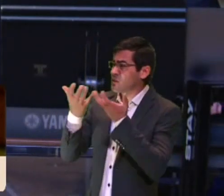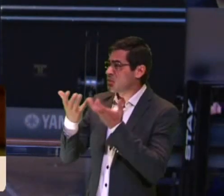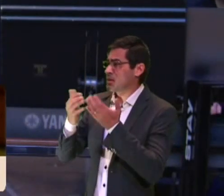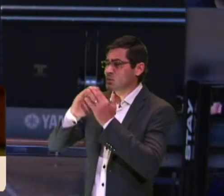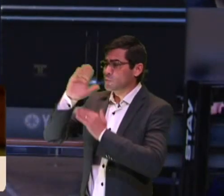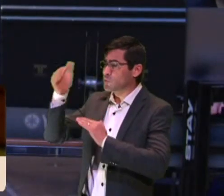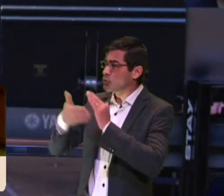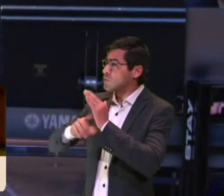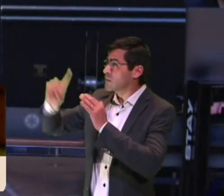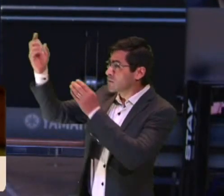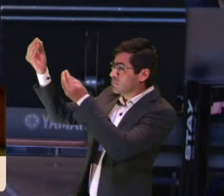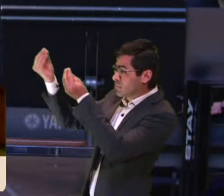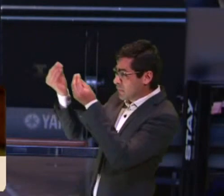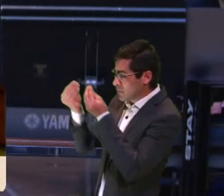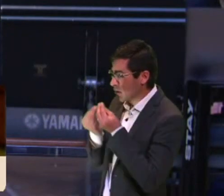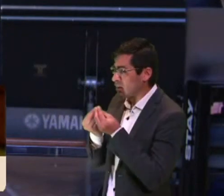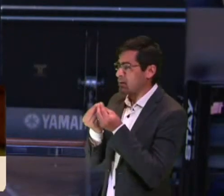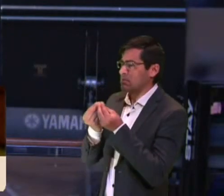preciso.